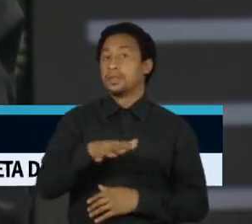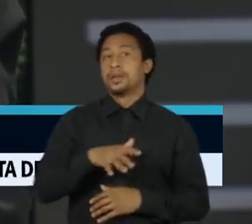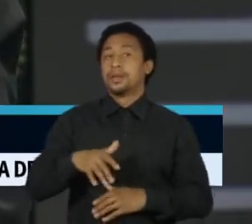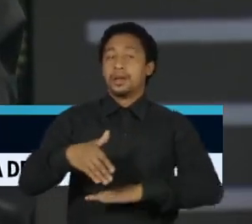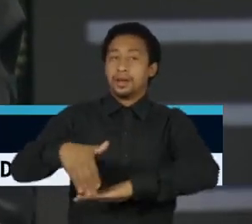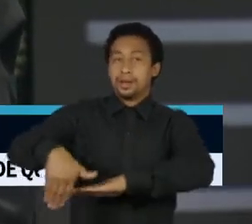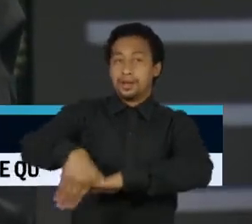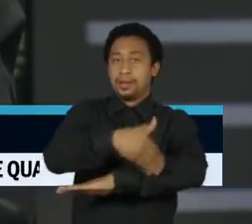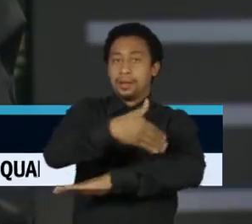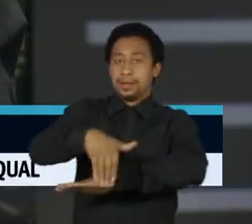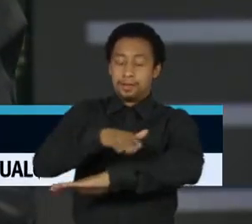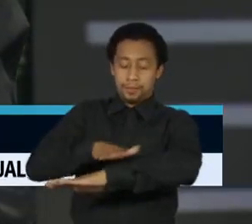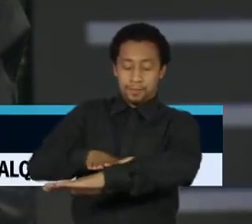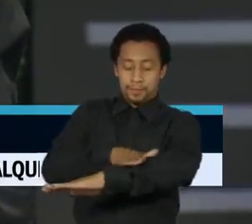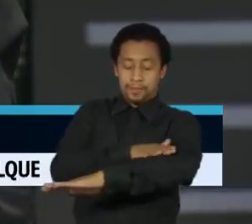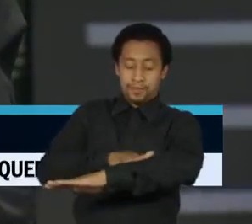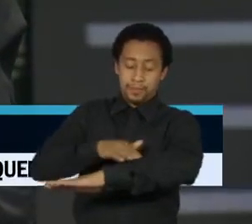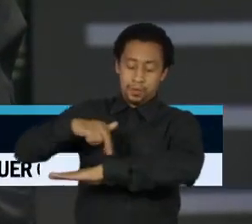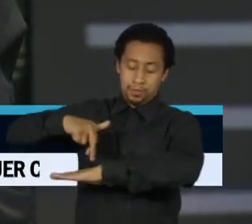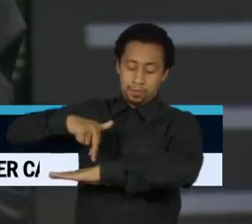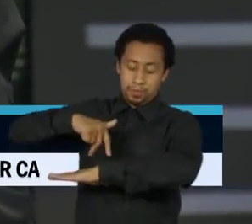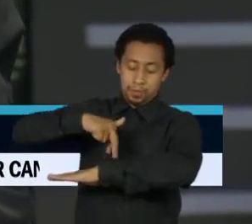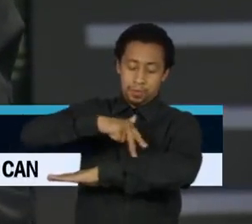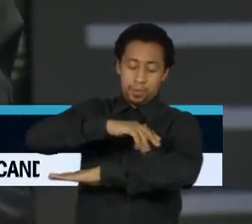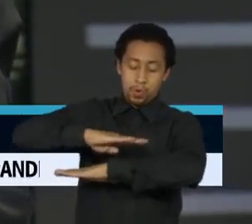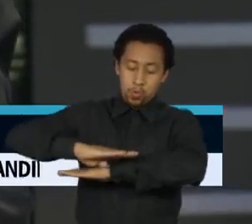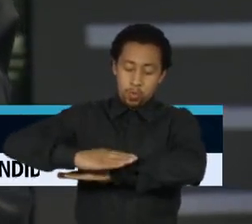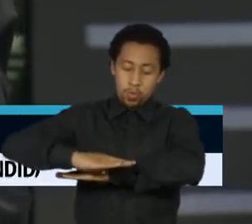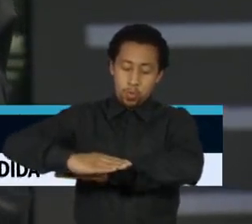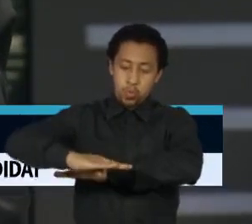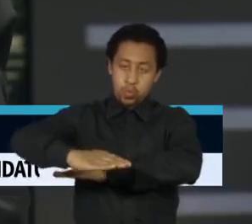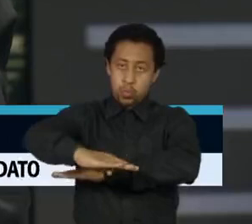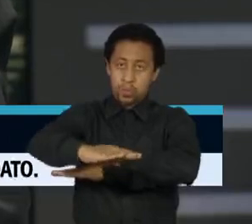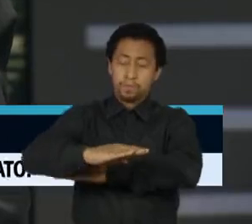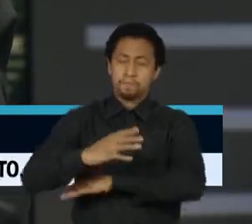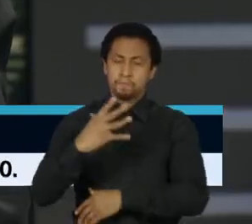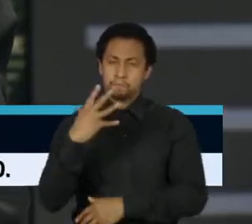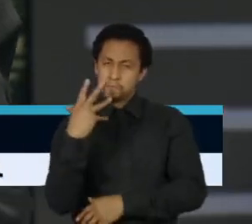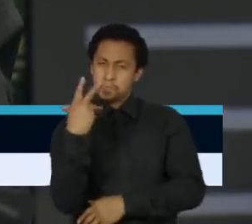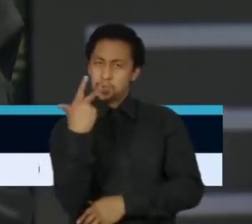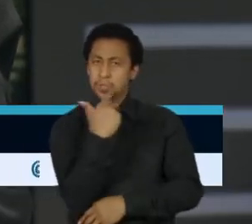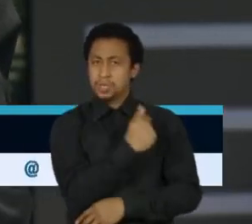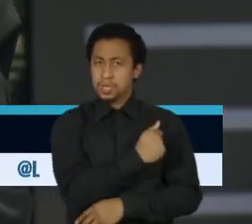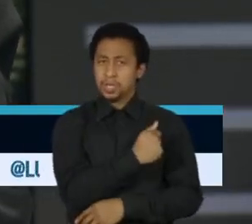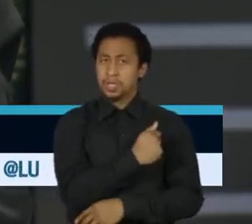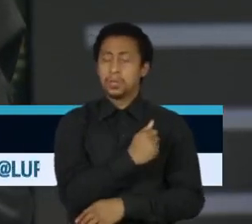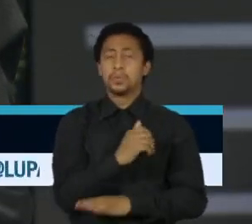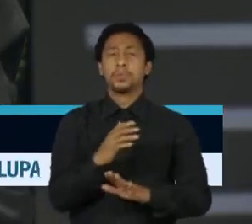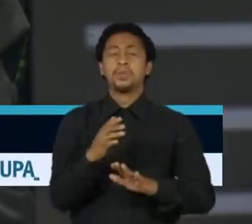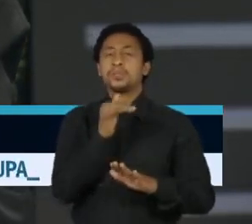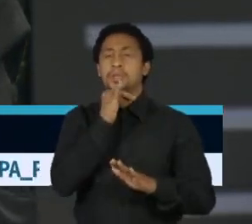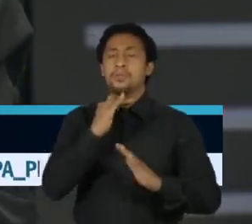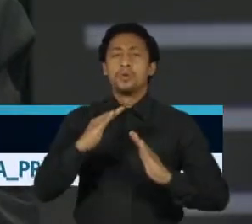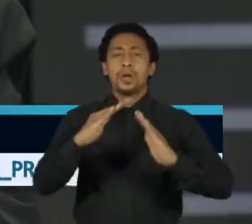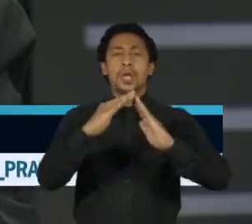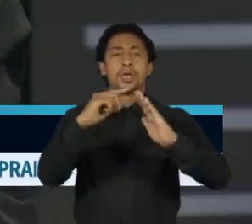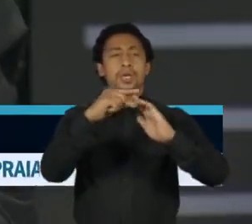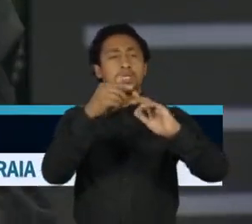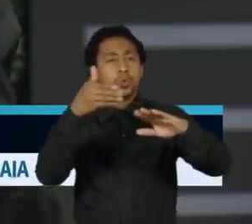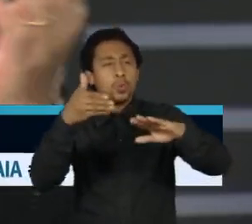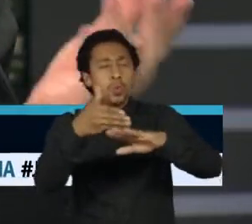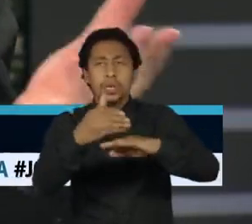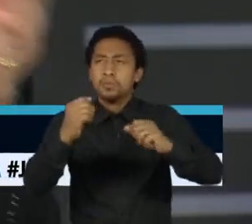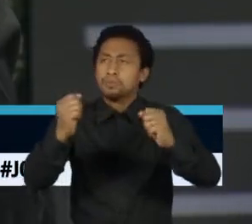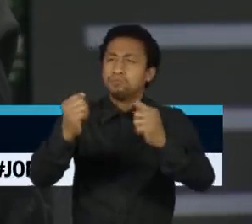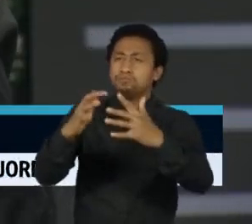calçadas e aquele piso e aquela rua, ela não é só uma beleza que ao entrar numa igreja eu encontro ali a expressividade,